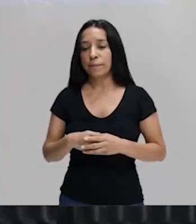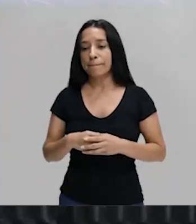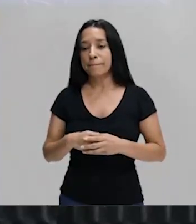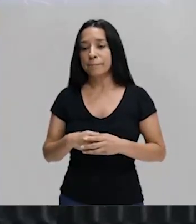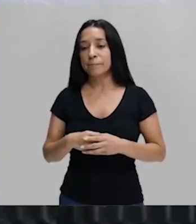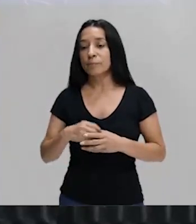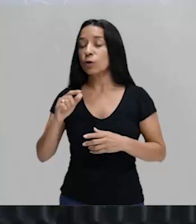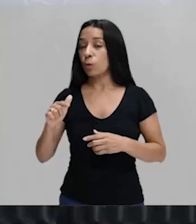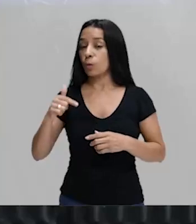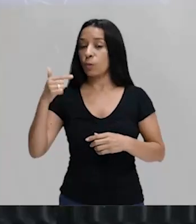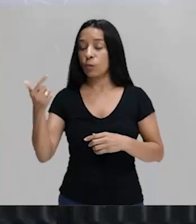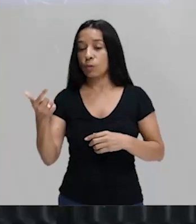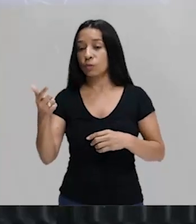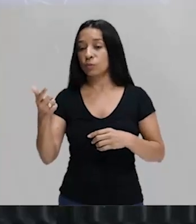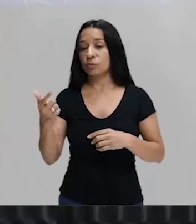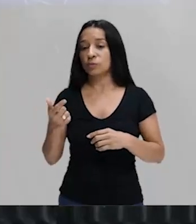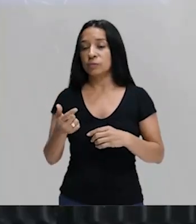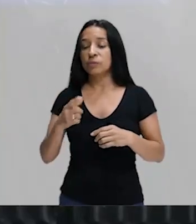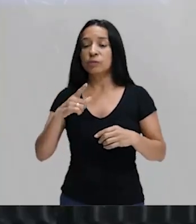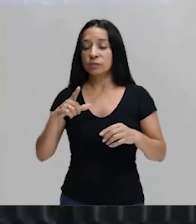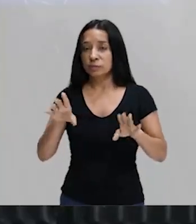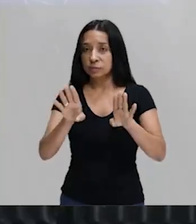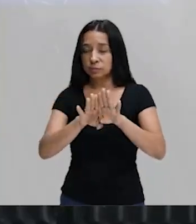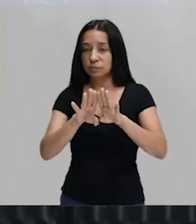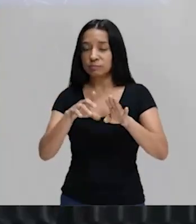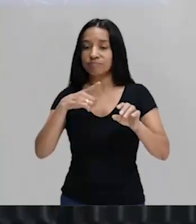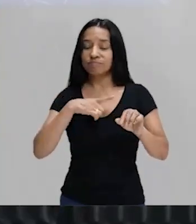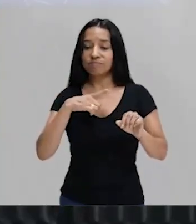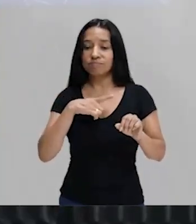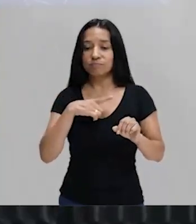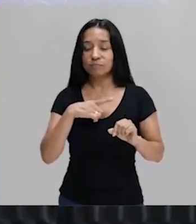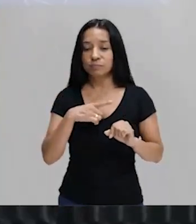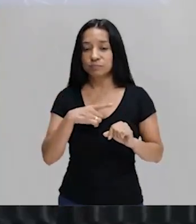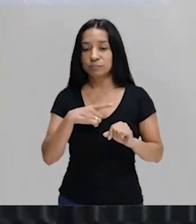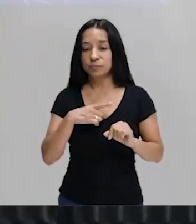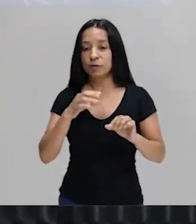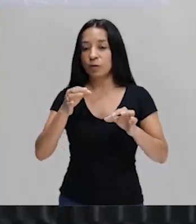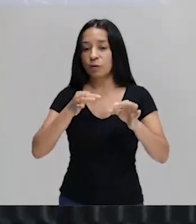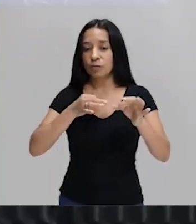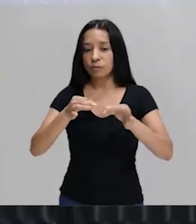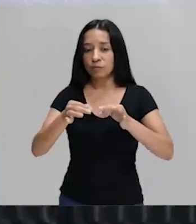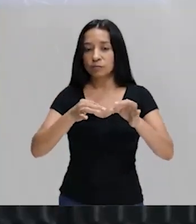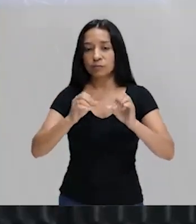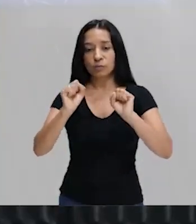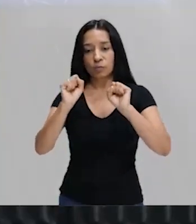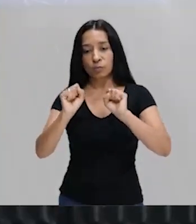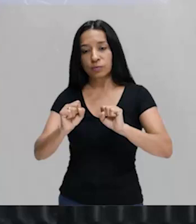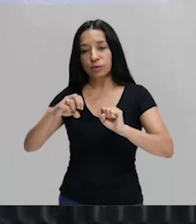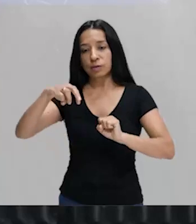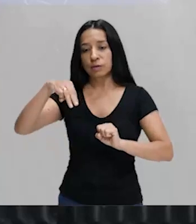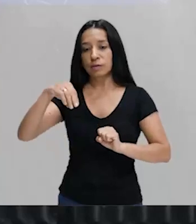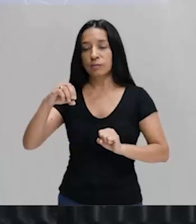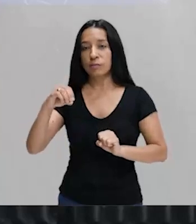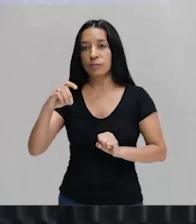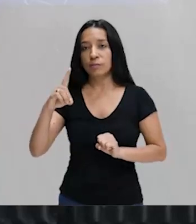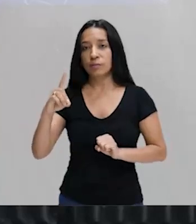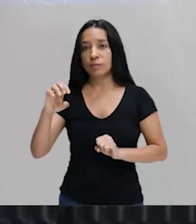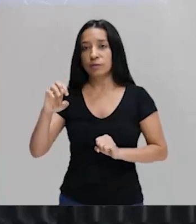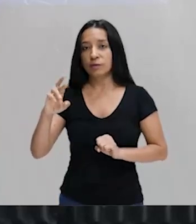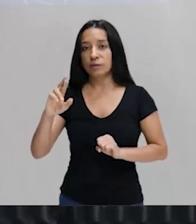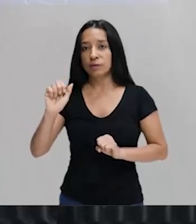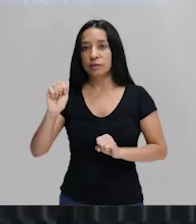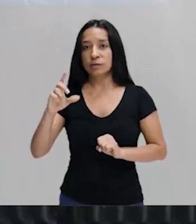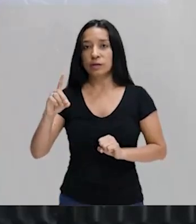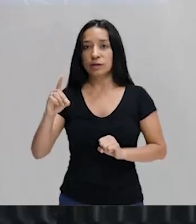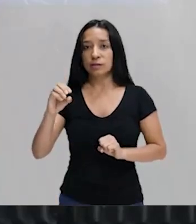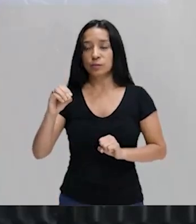de 1840, nós teremos aqui também o funcionamento do poder moderador. A partir do momento